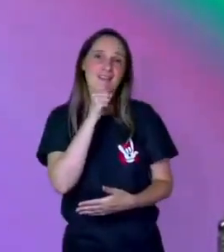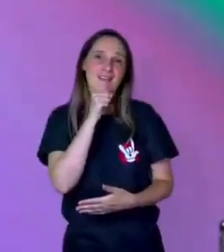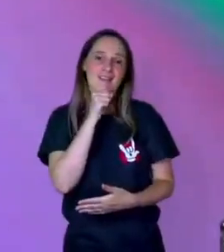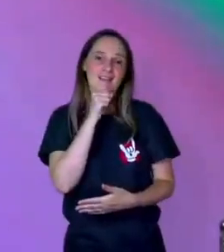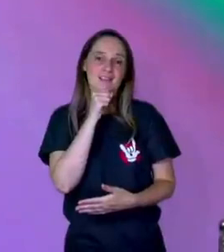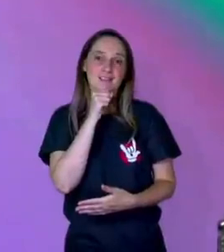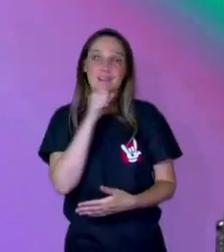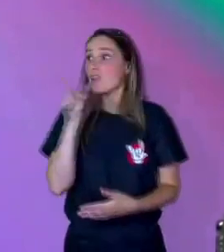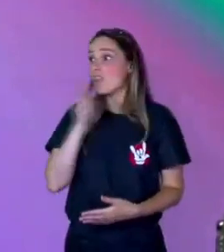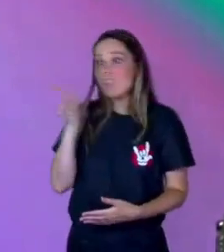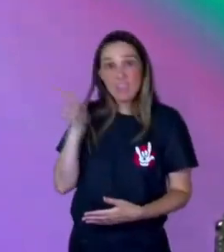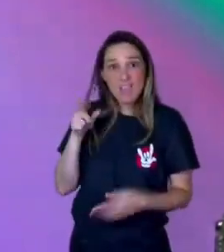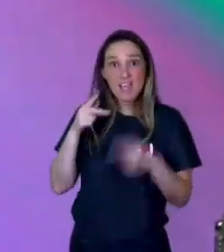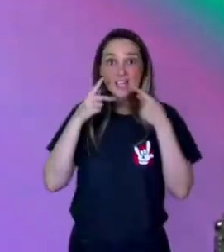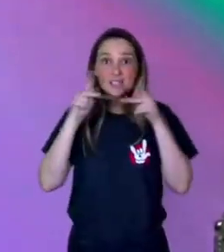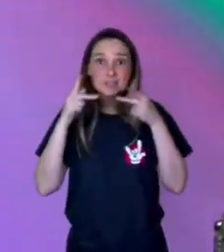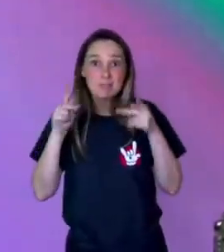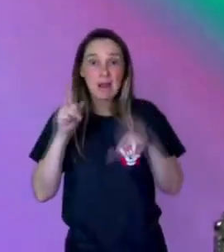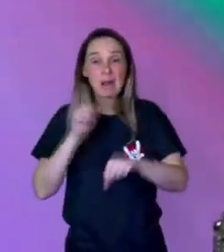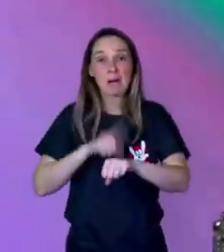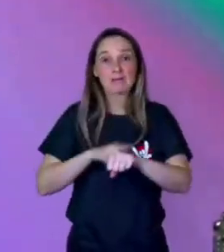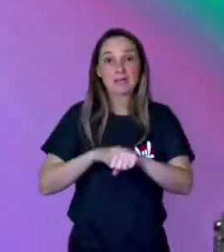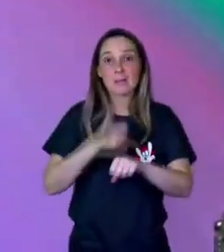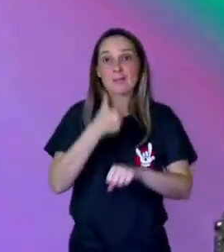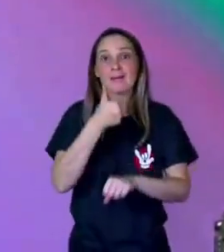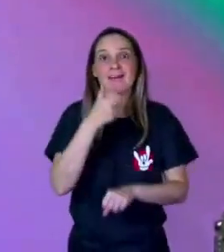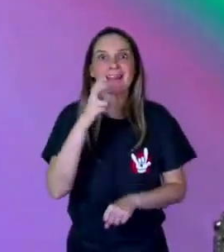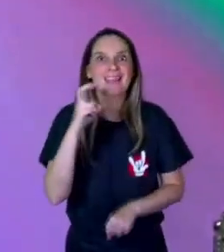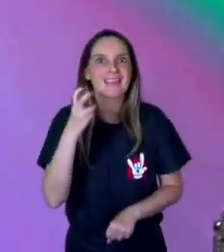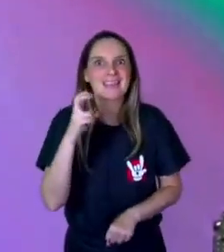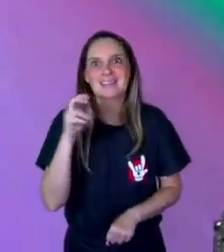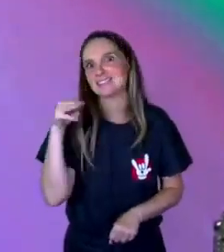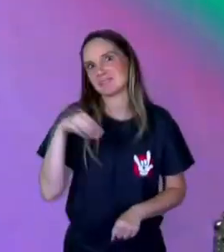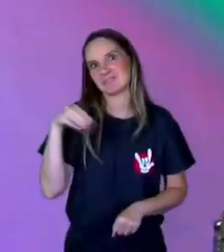minutos, mas eles pregam até hoje.